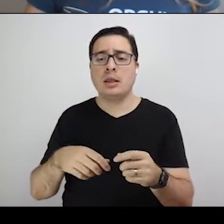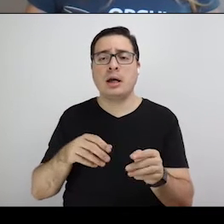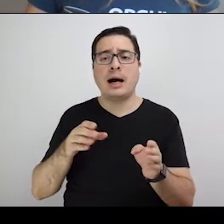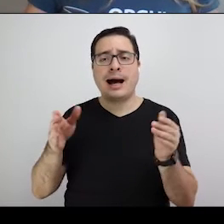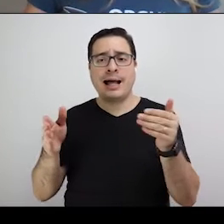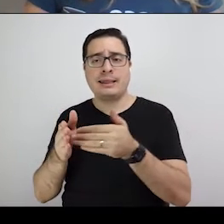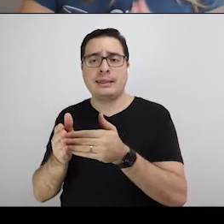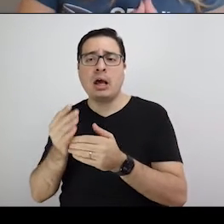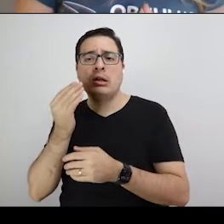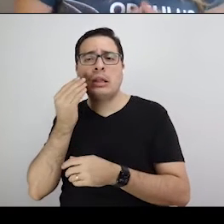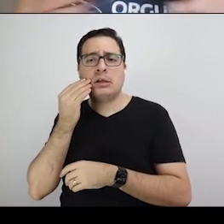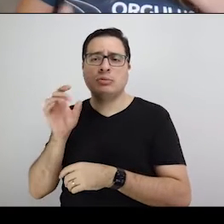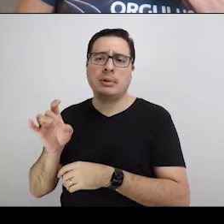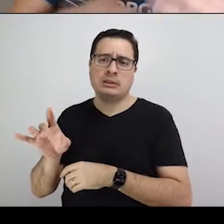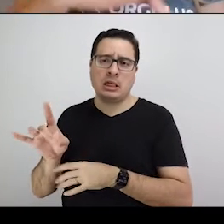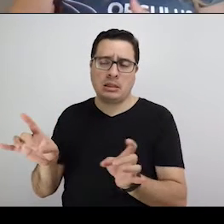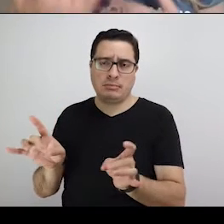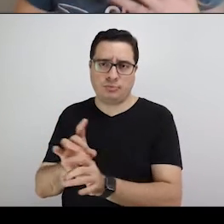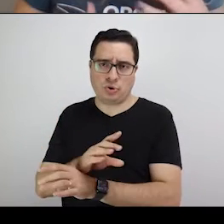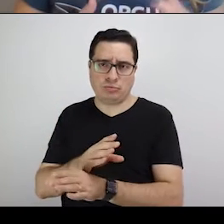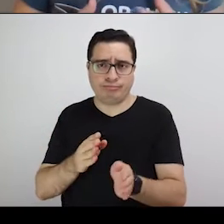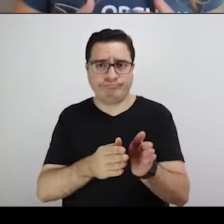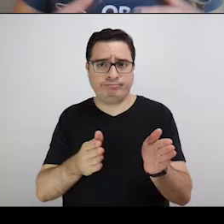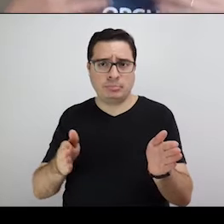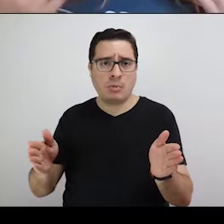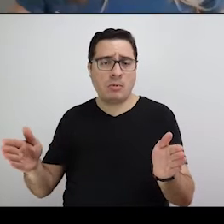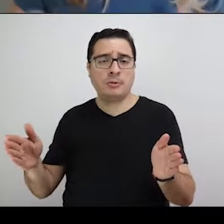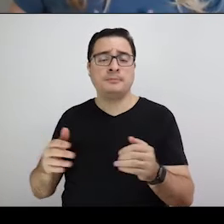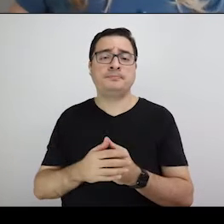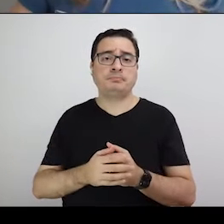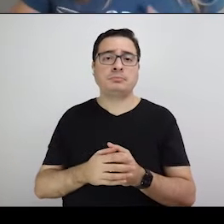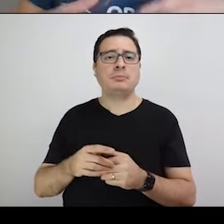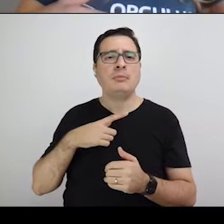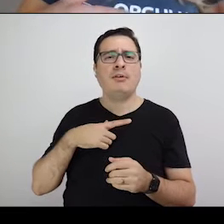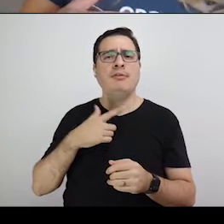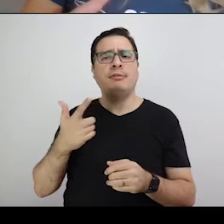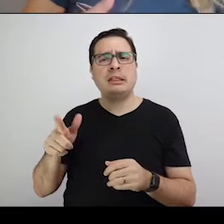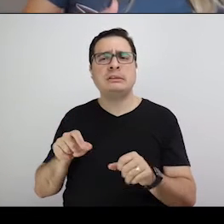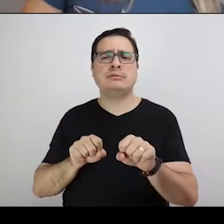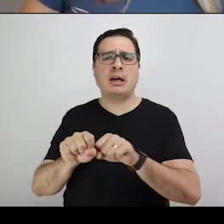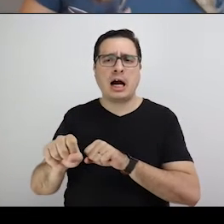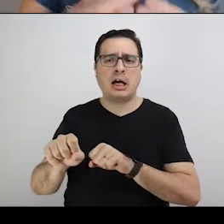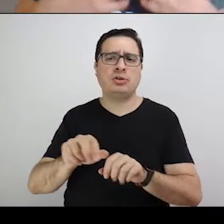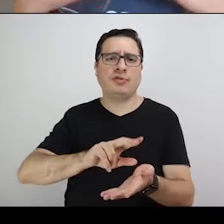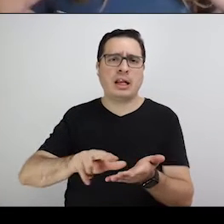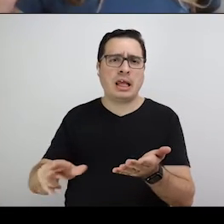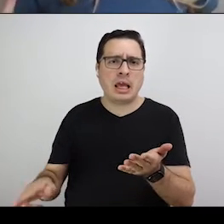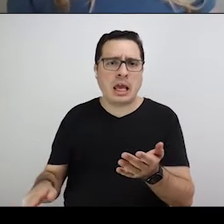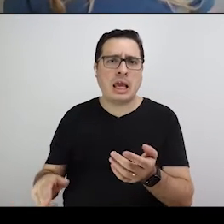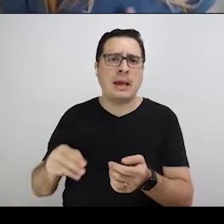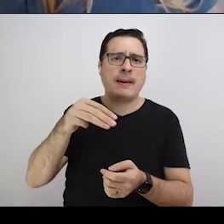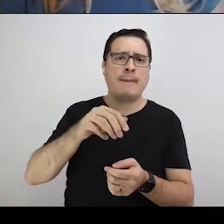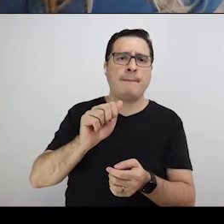teste automatizado. E foi que desbravei certificações, comecei a fazer Management 3.0,